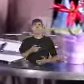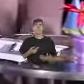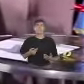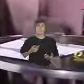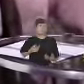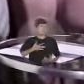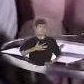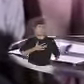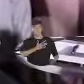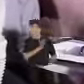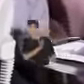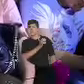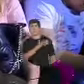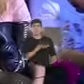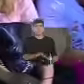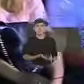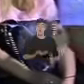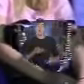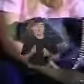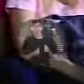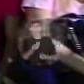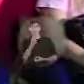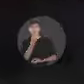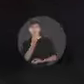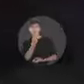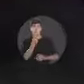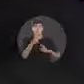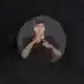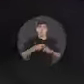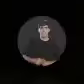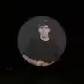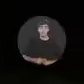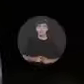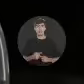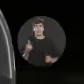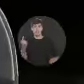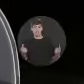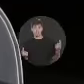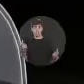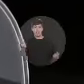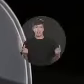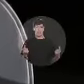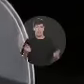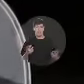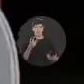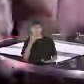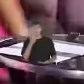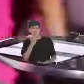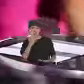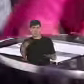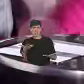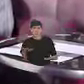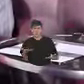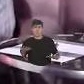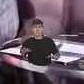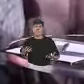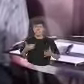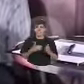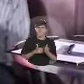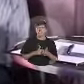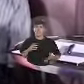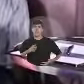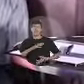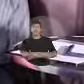nós abominamos. Como é que dois adversários, de repente, aparentam ser adversários, estão unidos lá